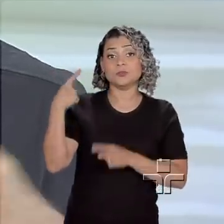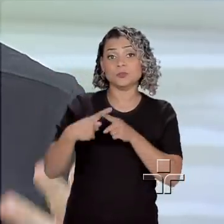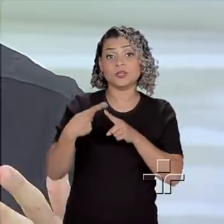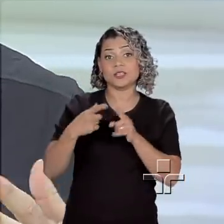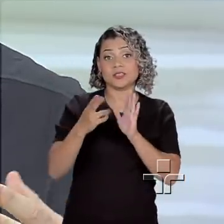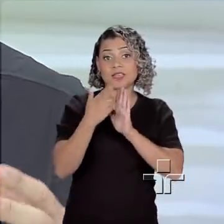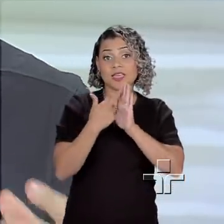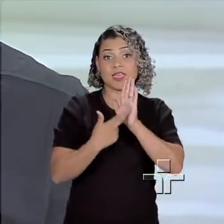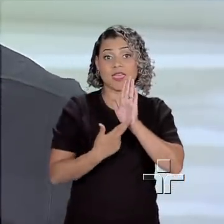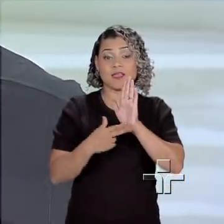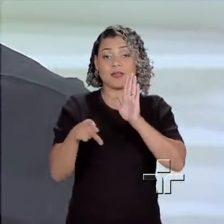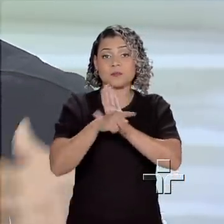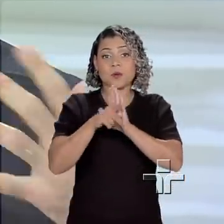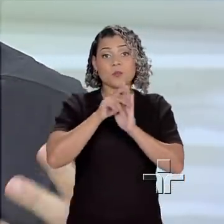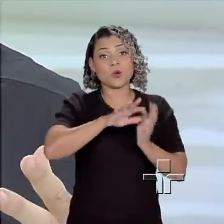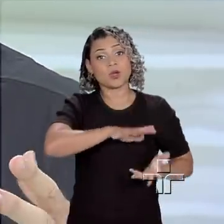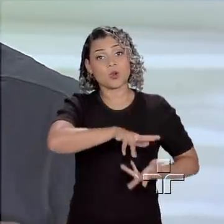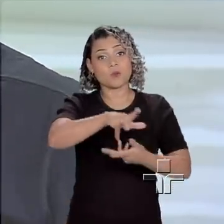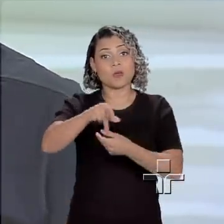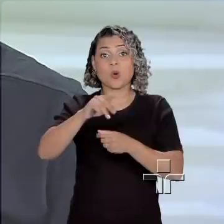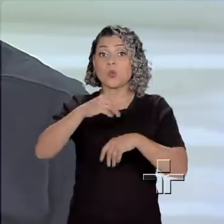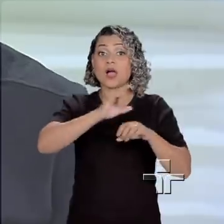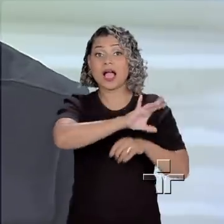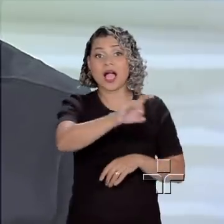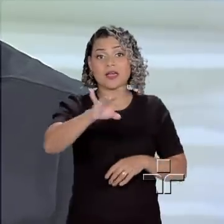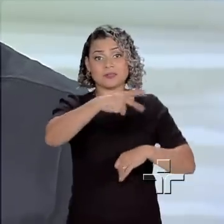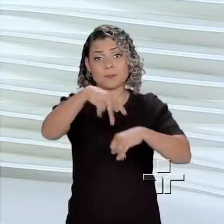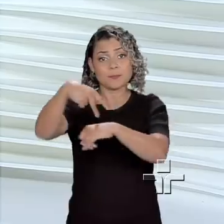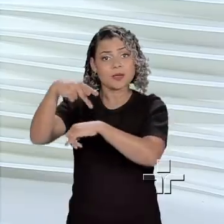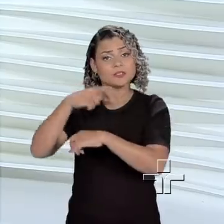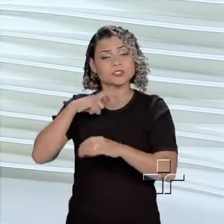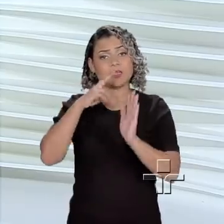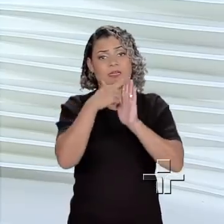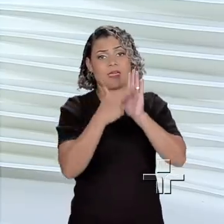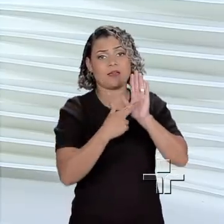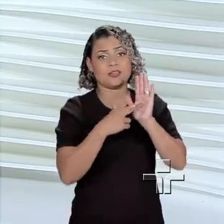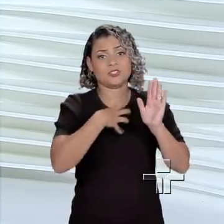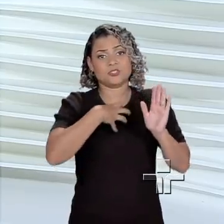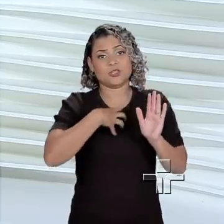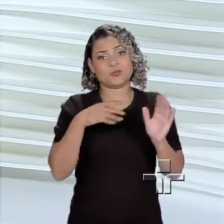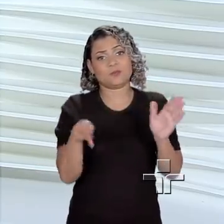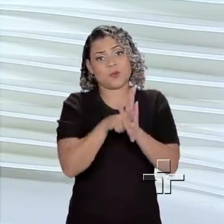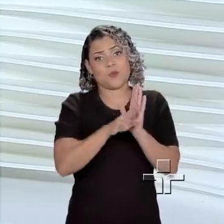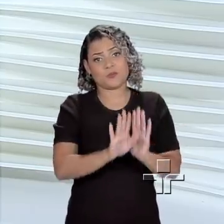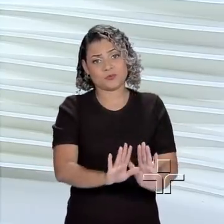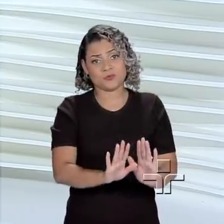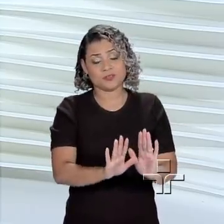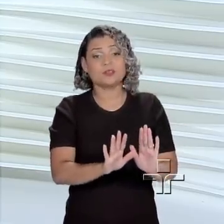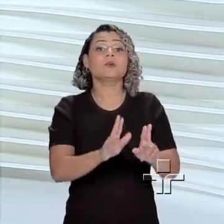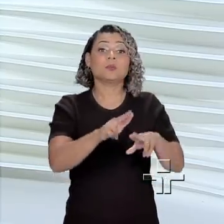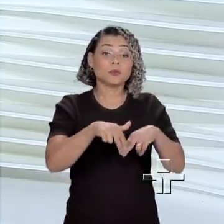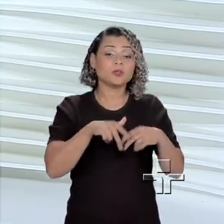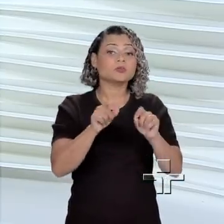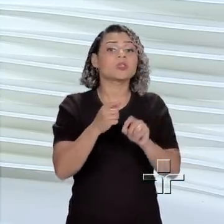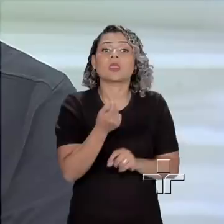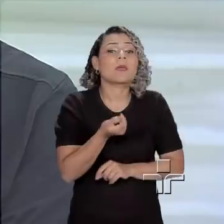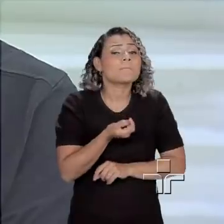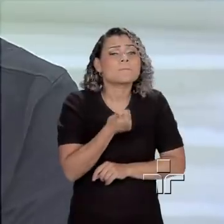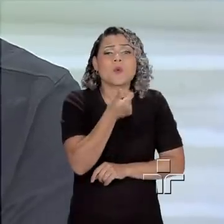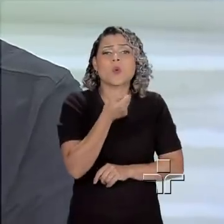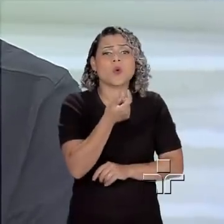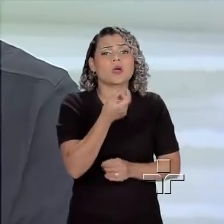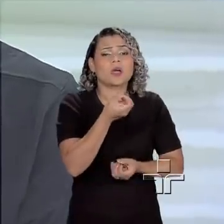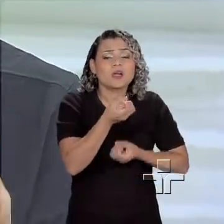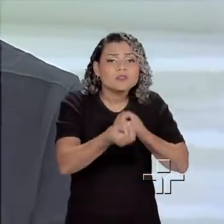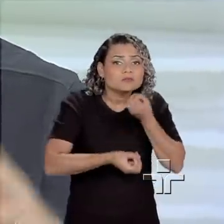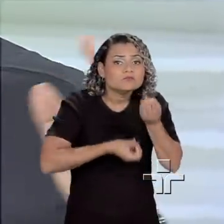internet global subscrita por todos os países. E ela tinha que ser, obviamente, mínima. Tinha que ser a menor quantidade de regulação